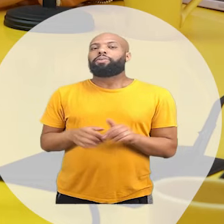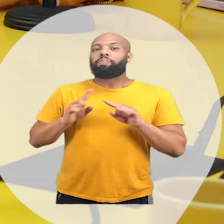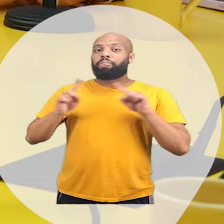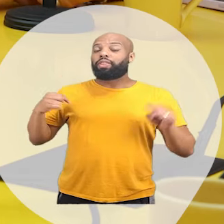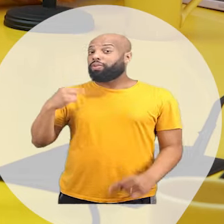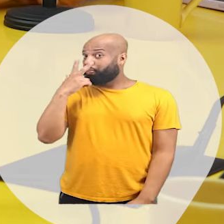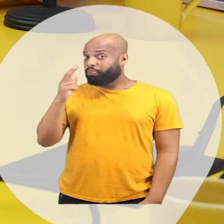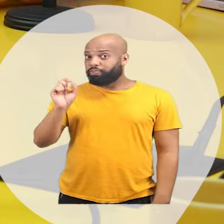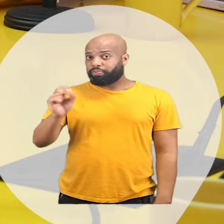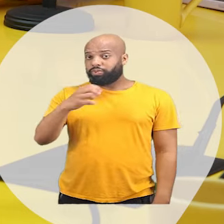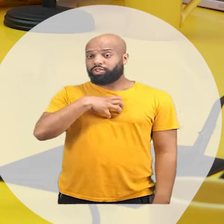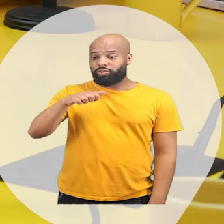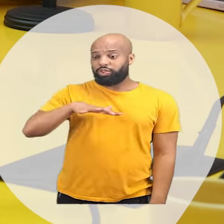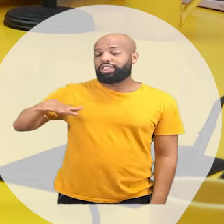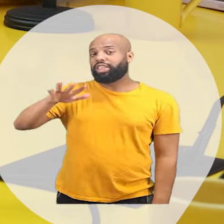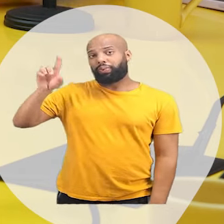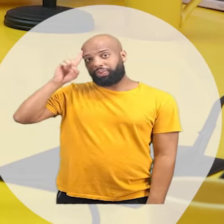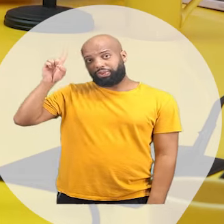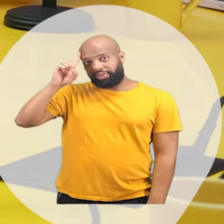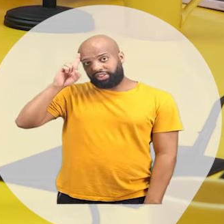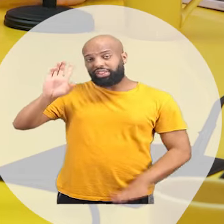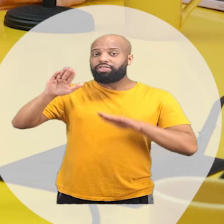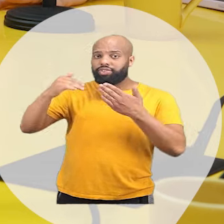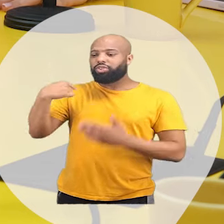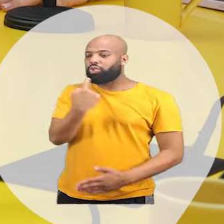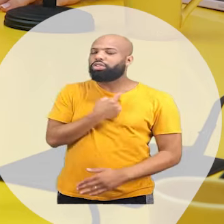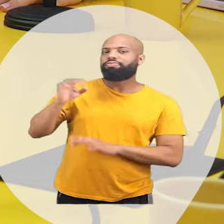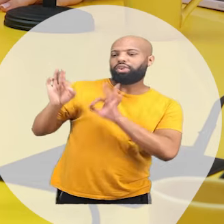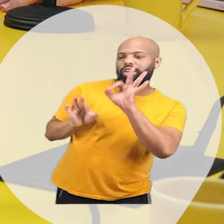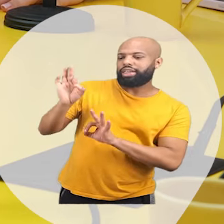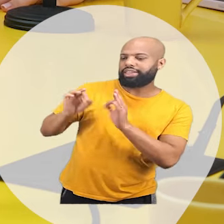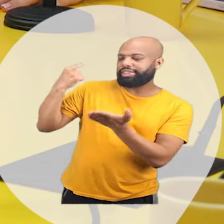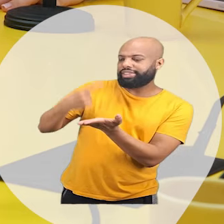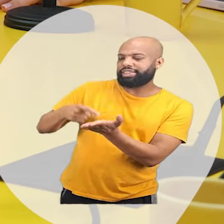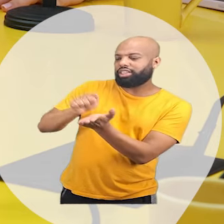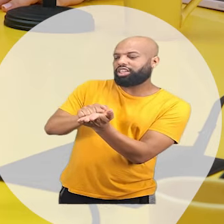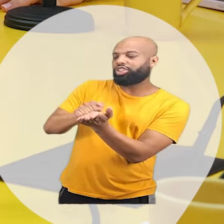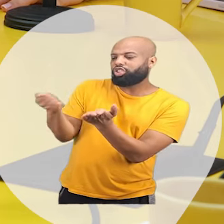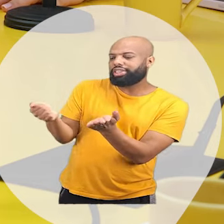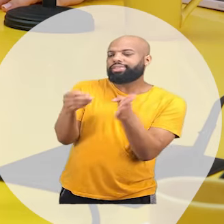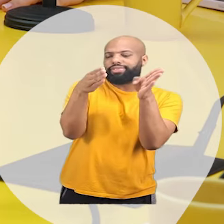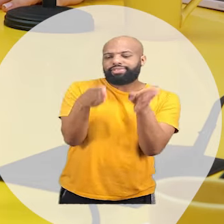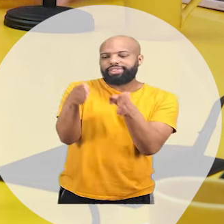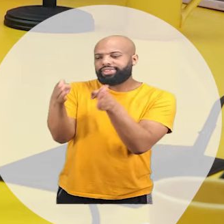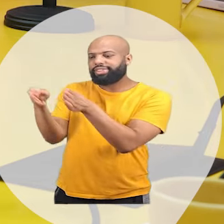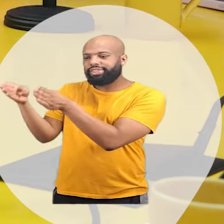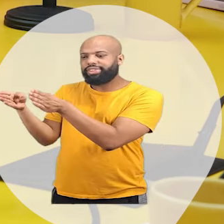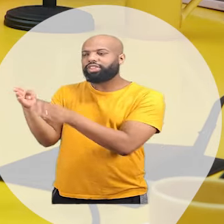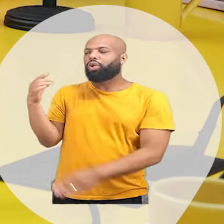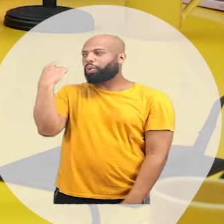muitos ferreins mas eu acho assim no geral no dia a dia a gente organiza agenda cronometricamente assim